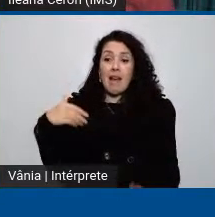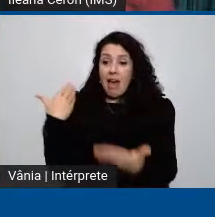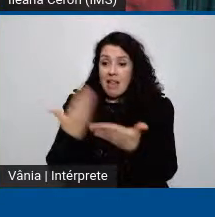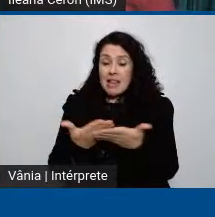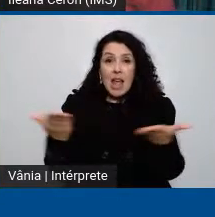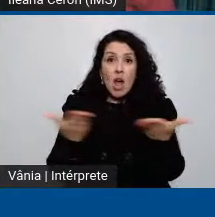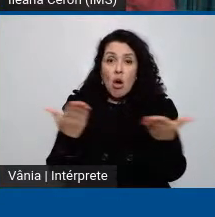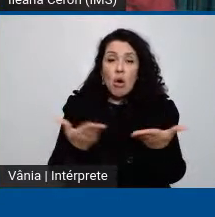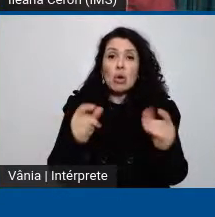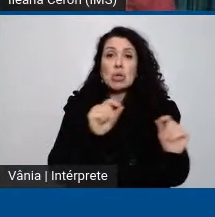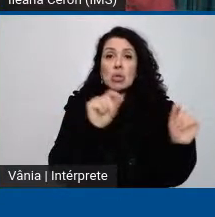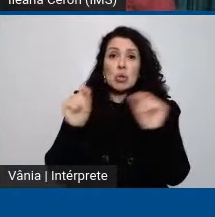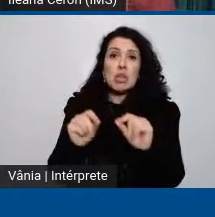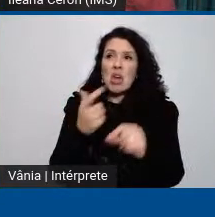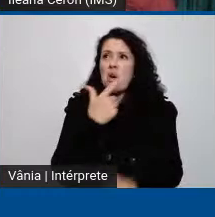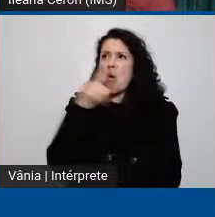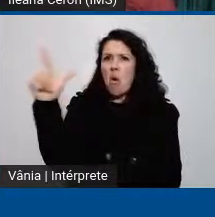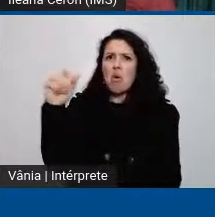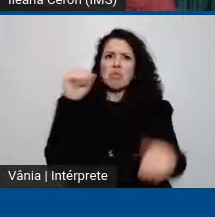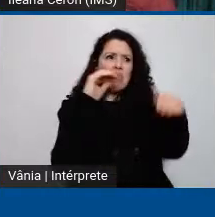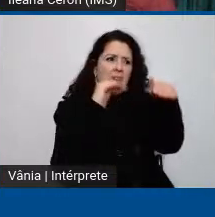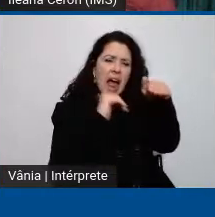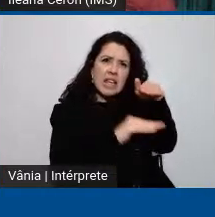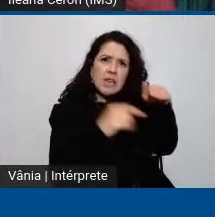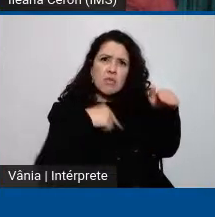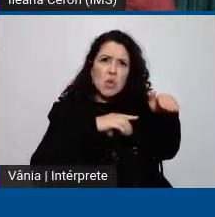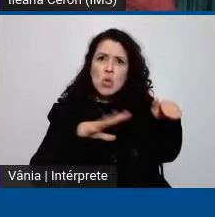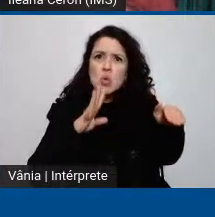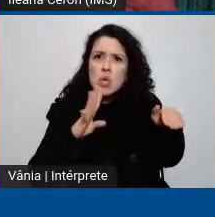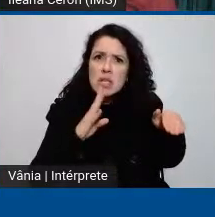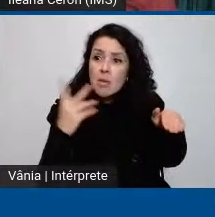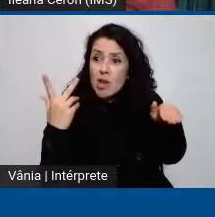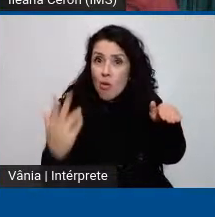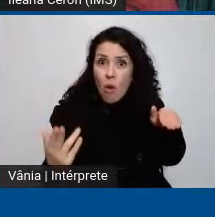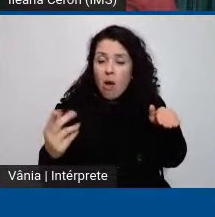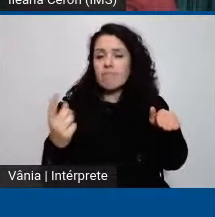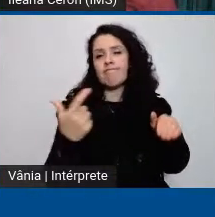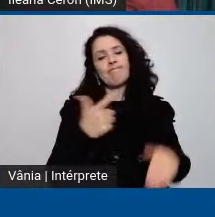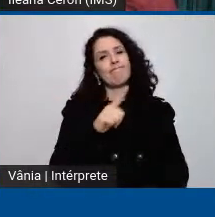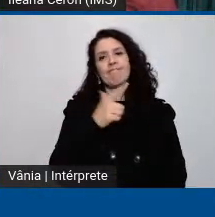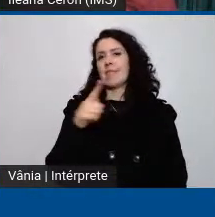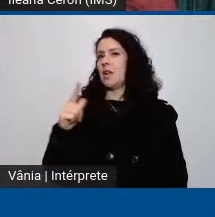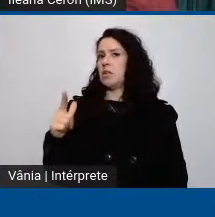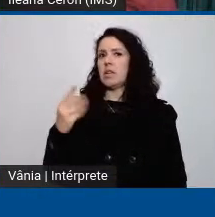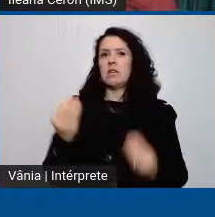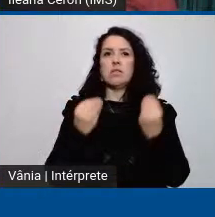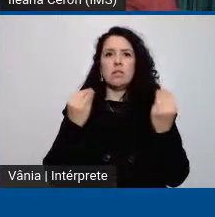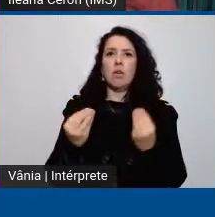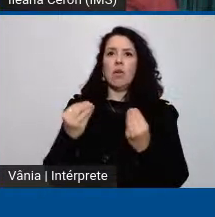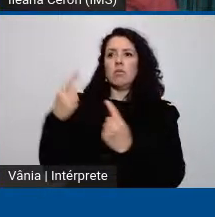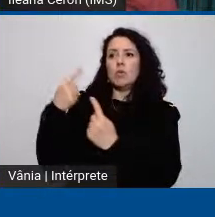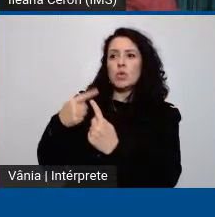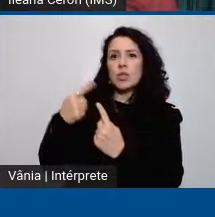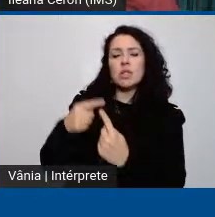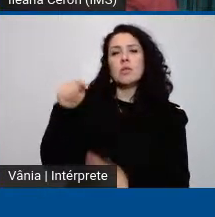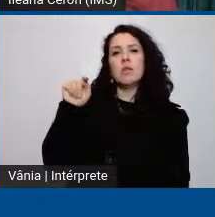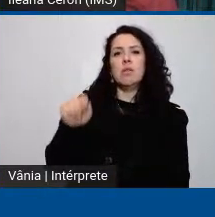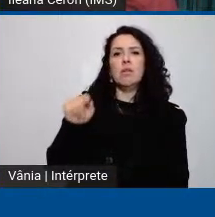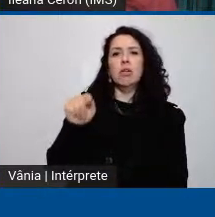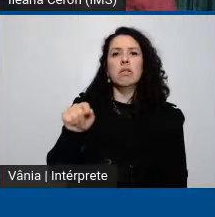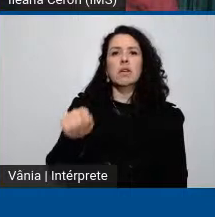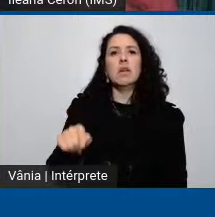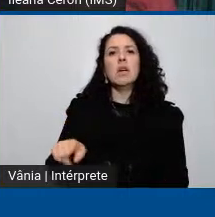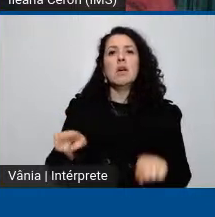a existência de outros arquivos, a gente desconhece, né, outros arquivos dessa natureza dentro,